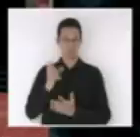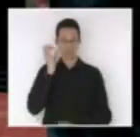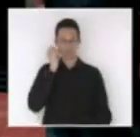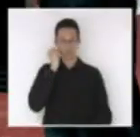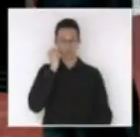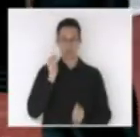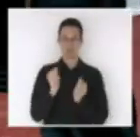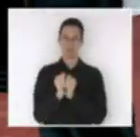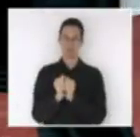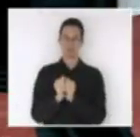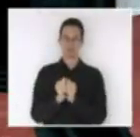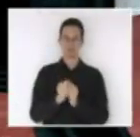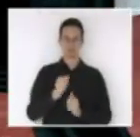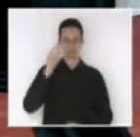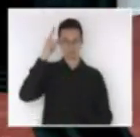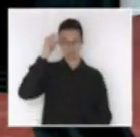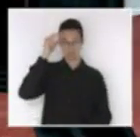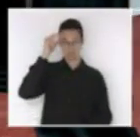relento.